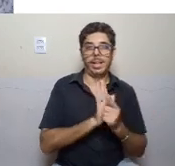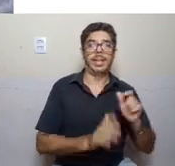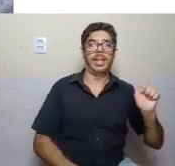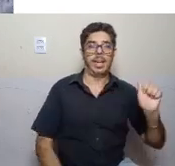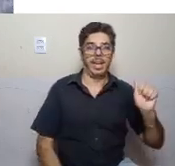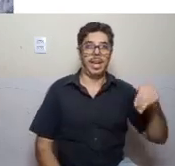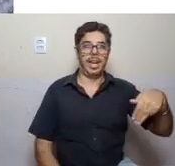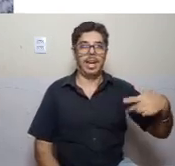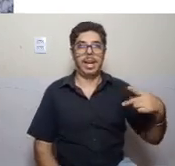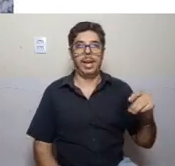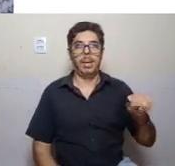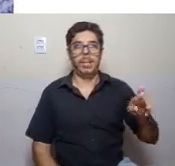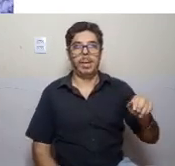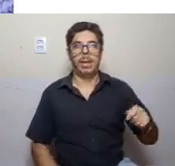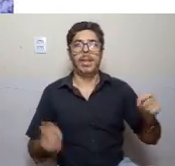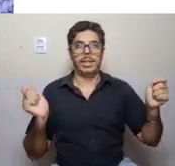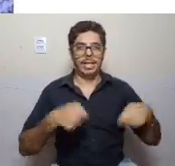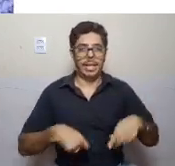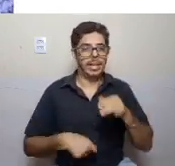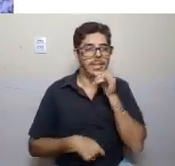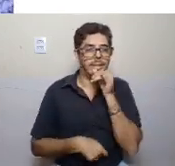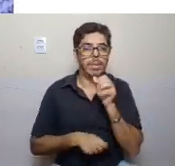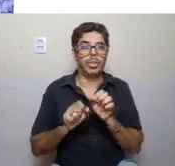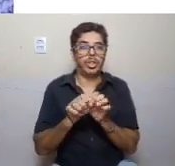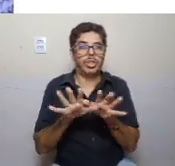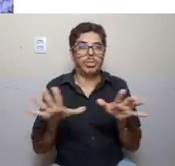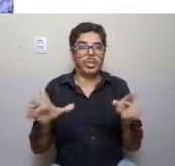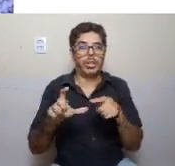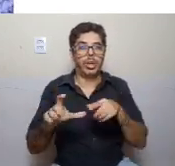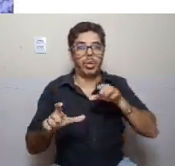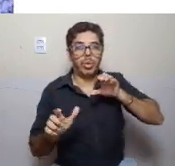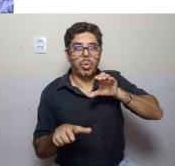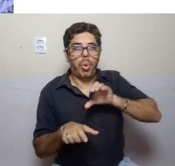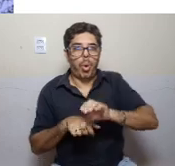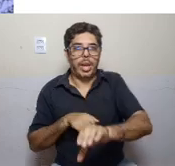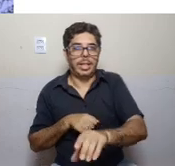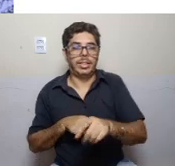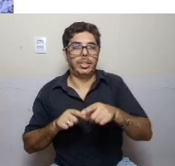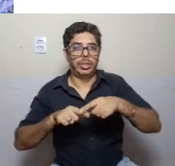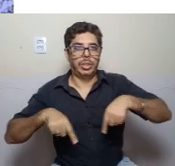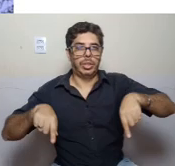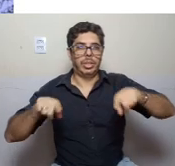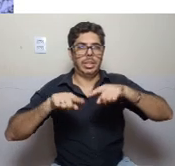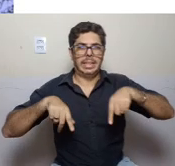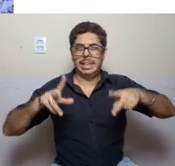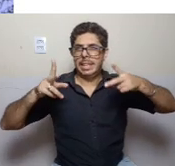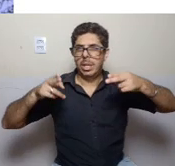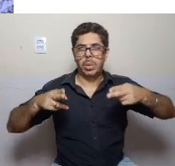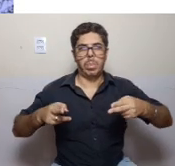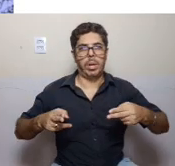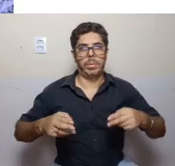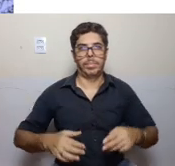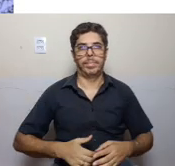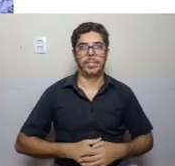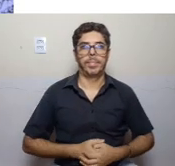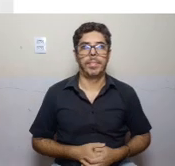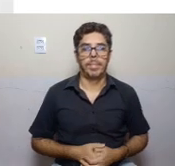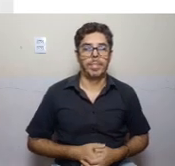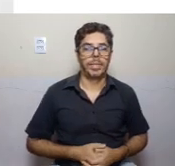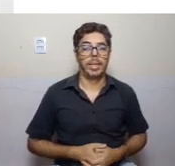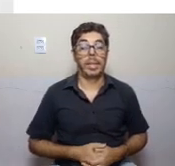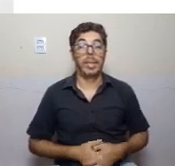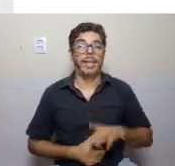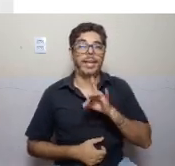que é extremamente eficiente para calcular campos magnéticos de distribuições de corrente que sejam altamente